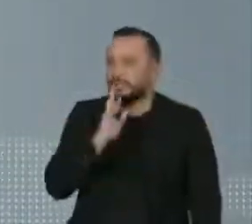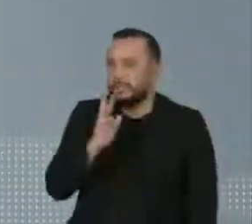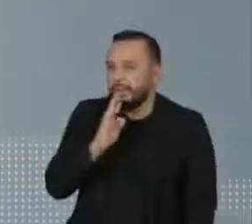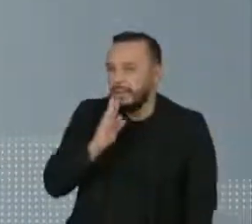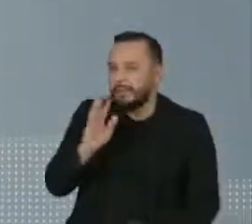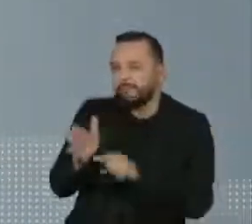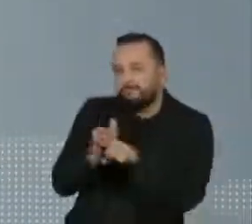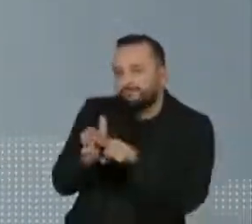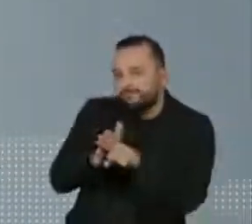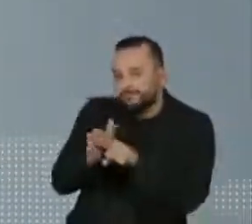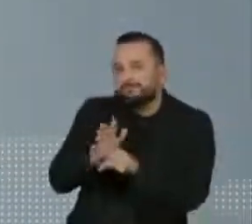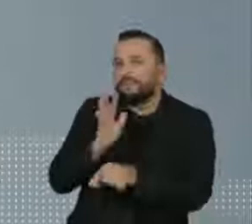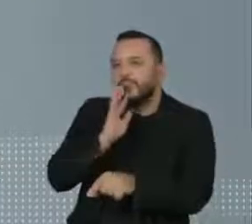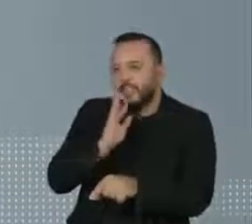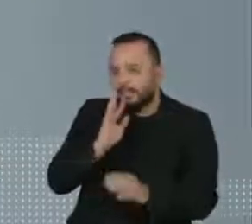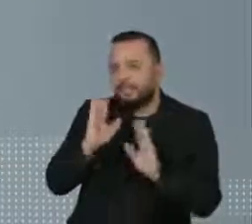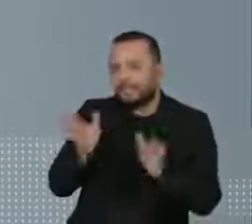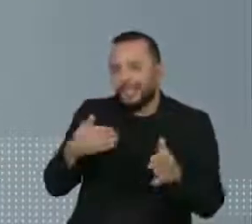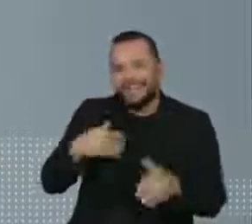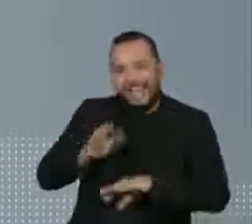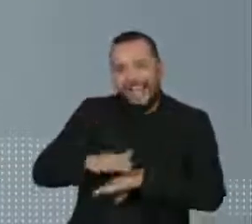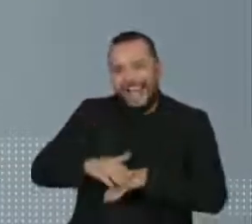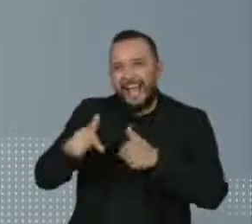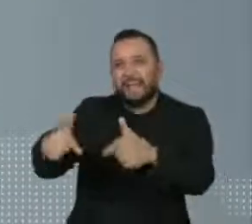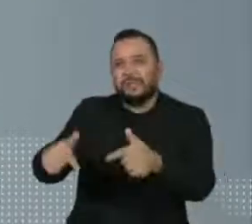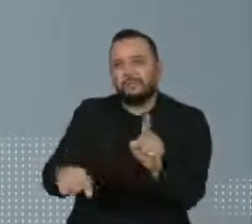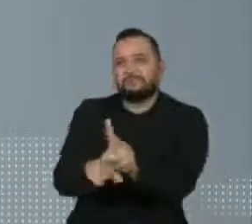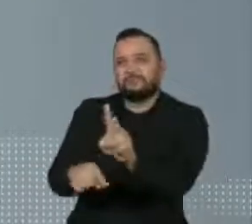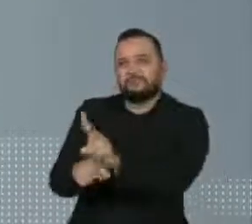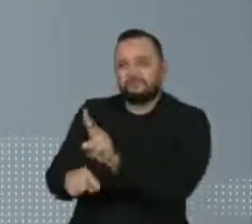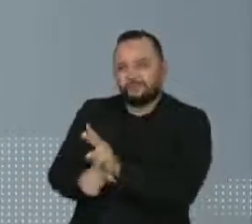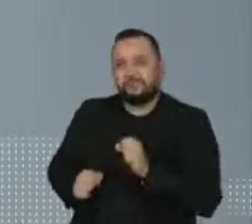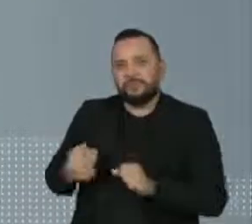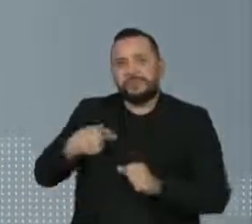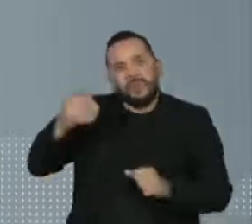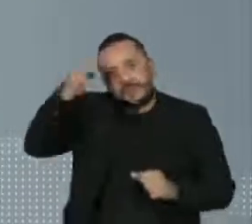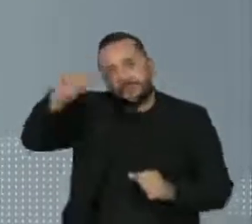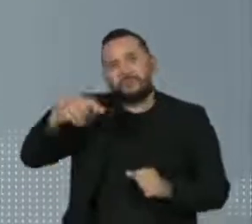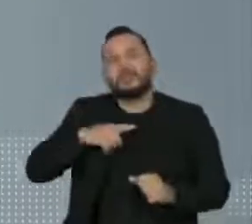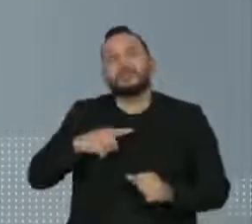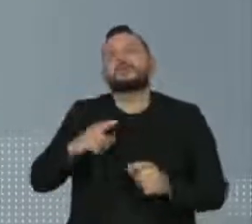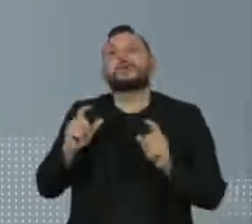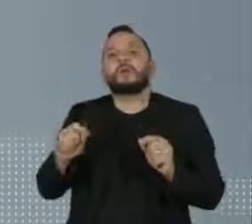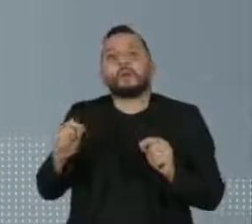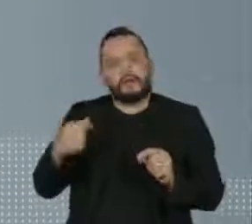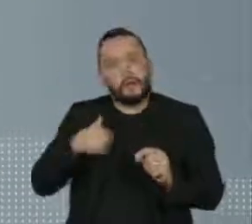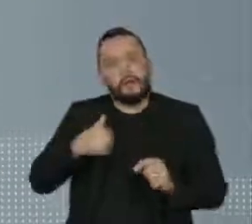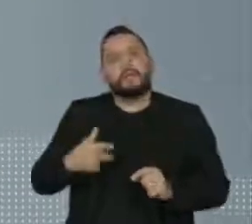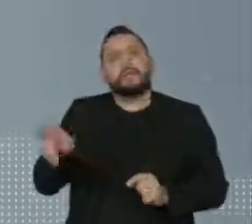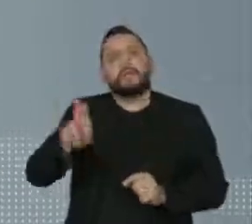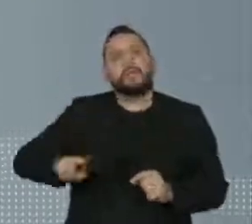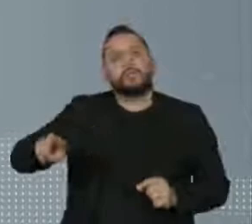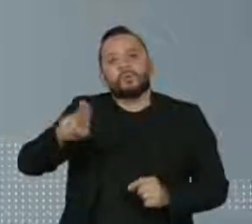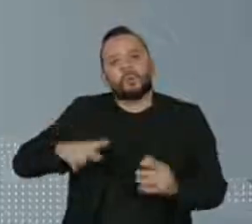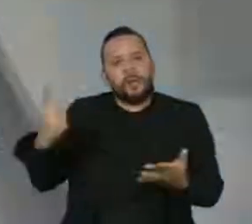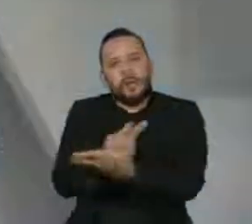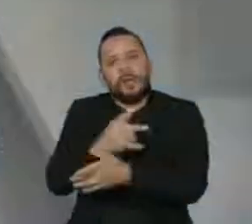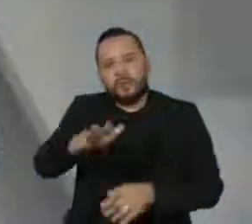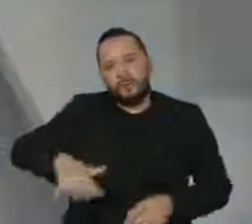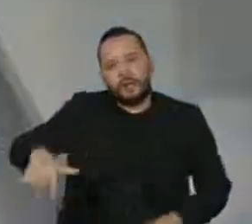fiscalização atuem de forma preventiva e que impeçam invasões e o uso ilegal desses territórios.